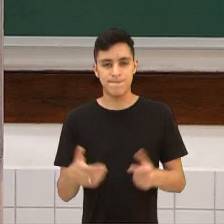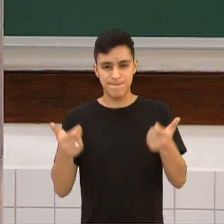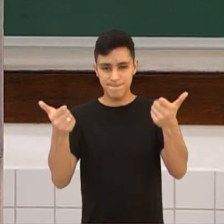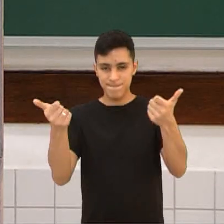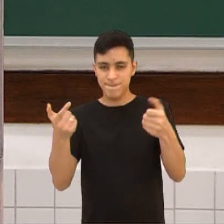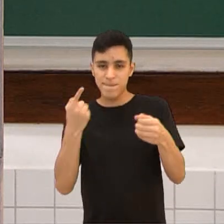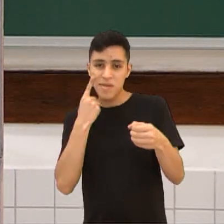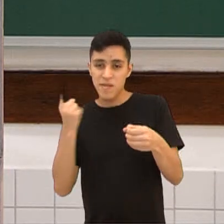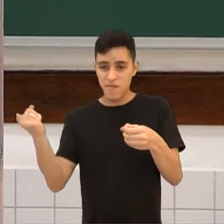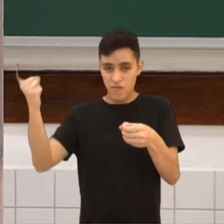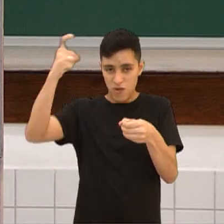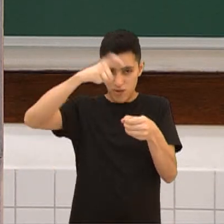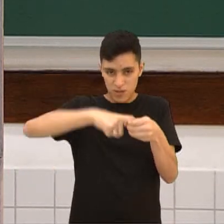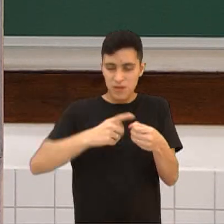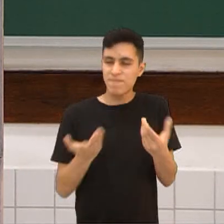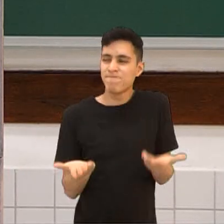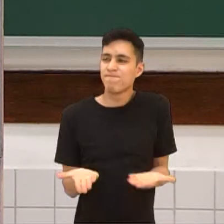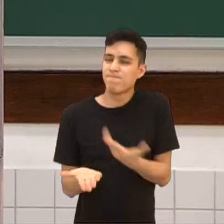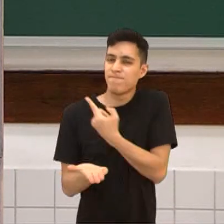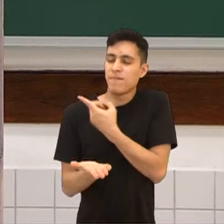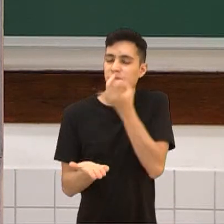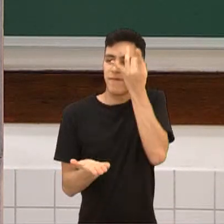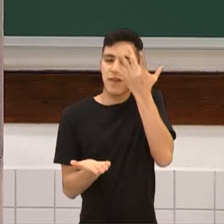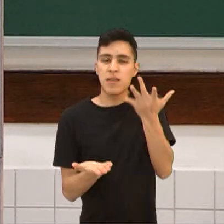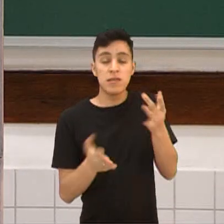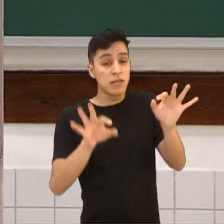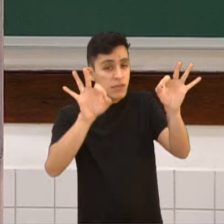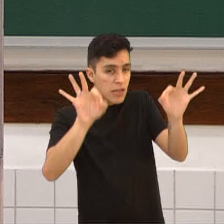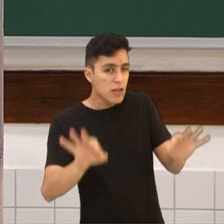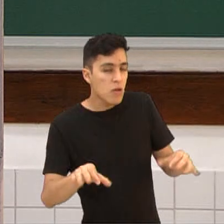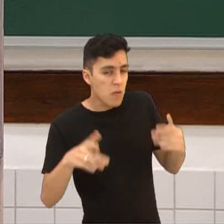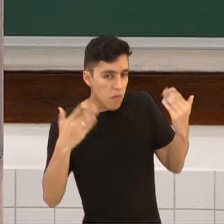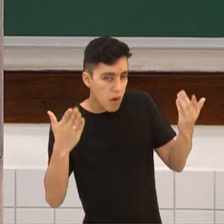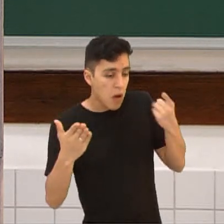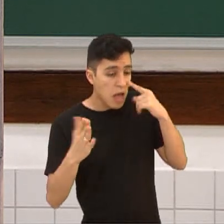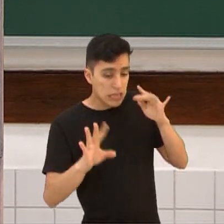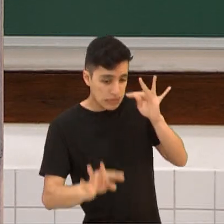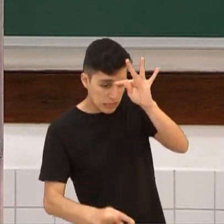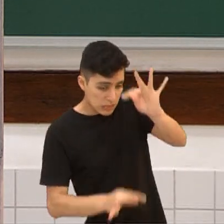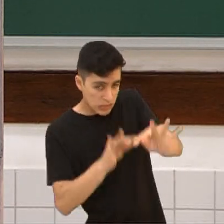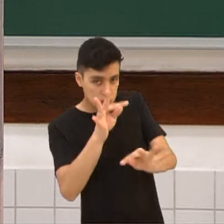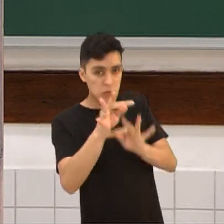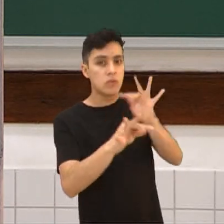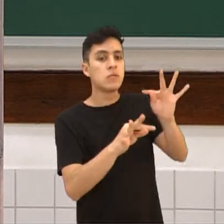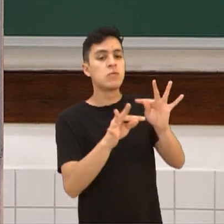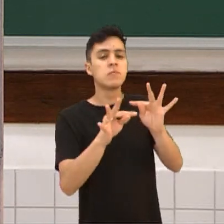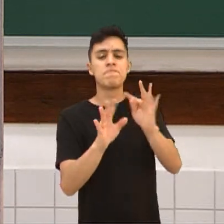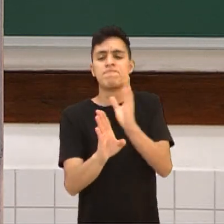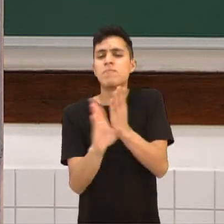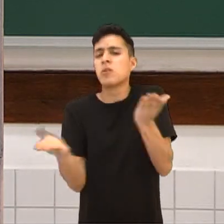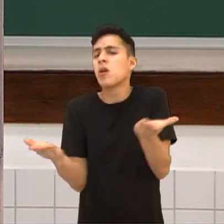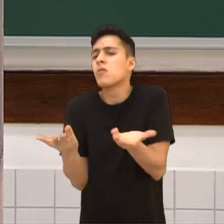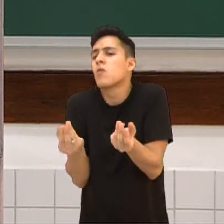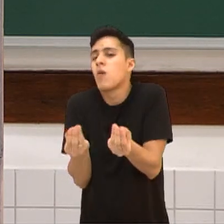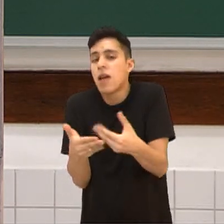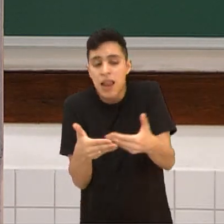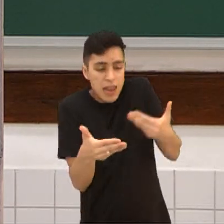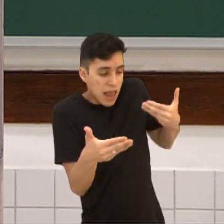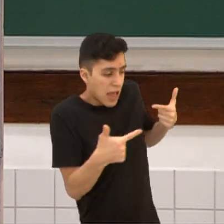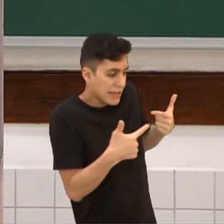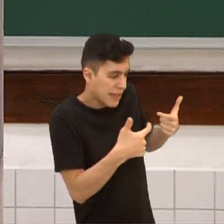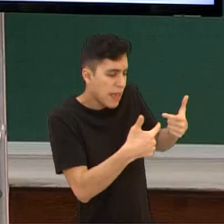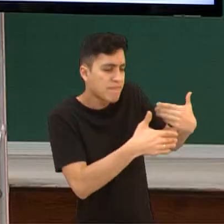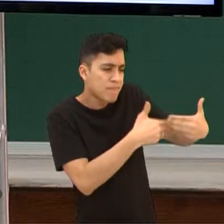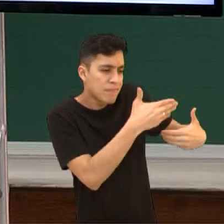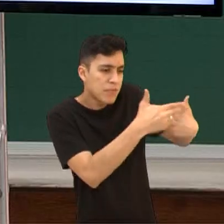Voltamos aqui, pessoal. Então, é muito fácil. É correto afirmar que muitas das tecnologias que utilizamos hoje em dia são provenientes dos avanços tecnológicos das